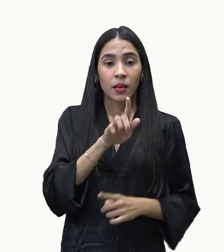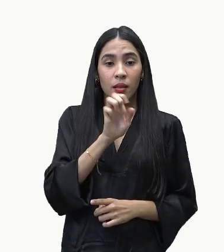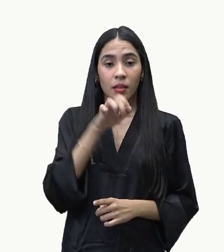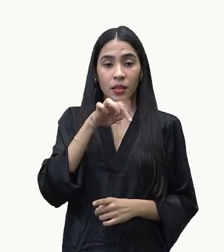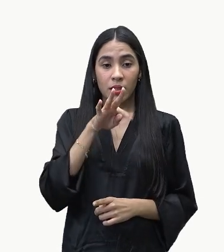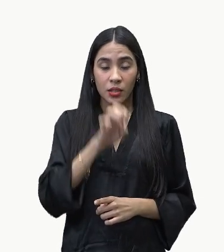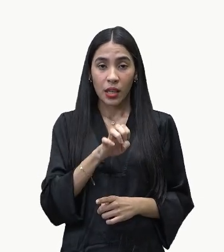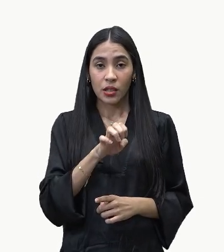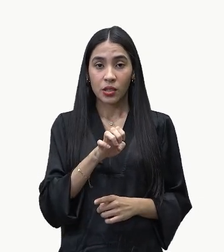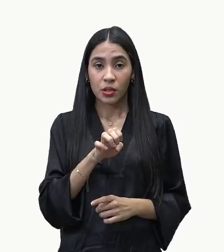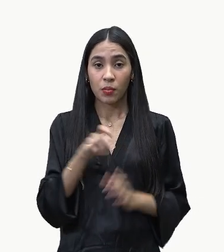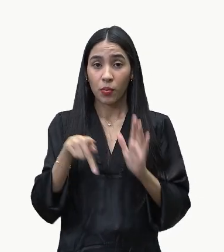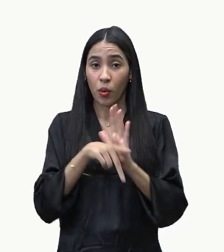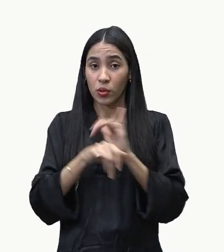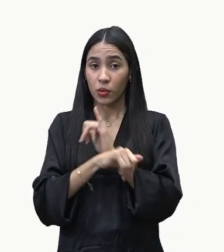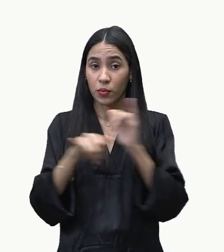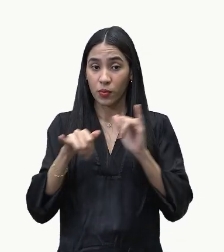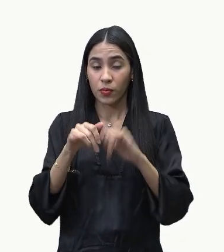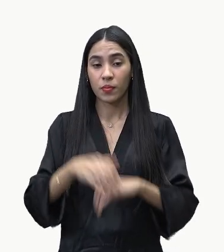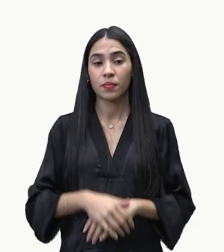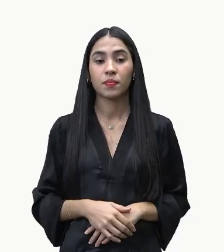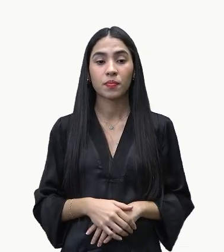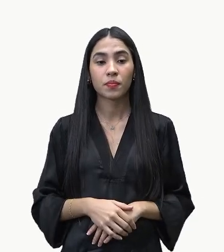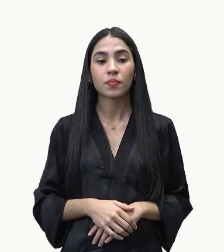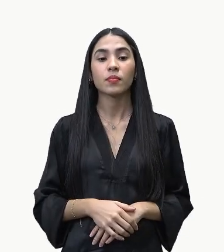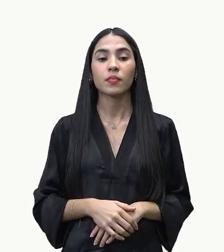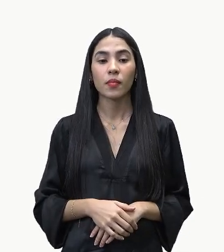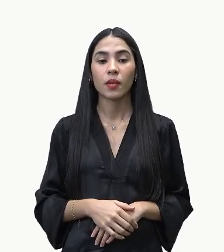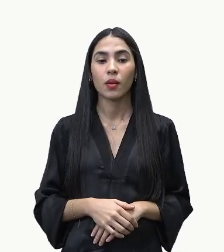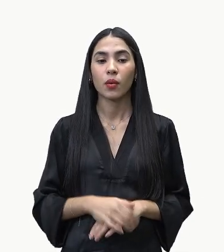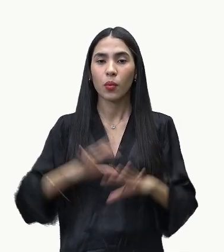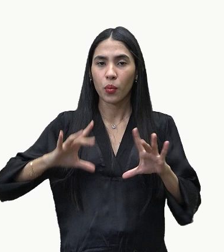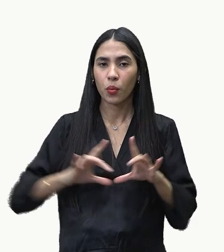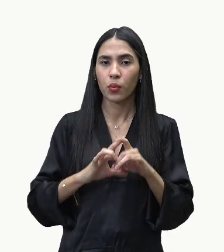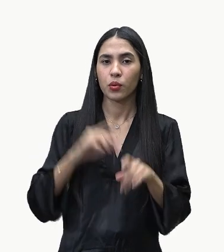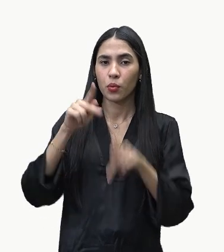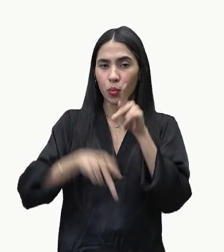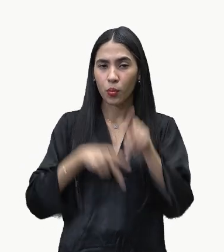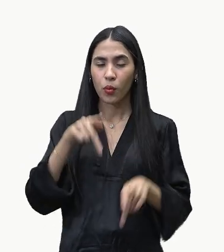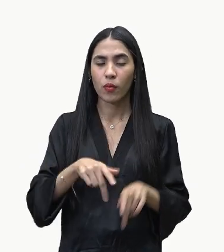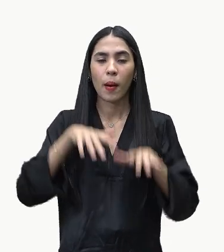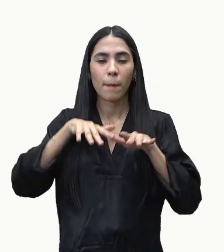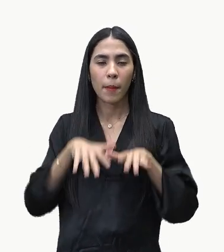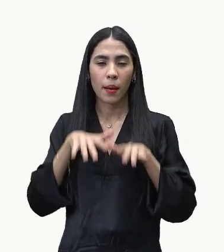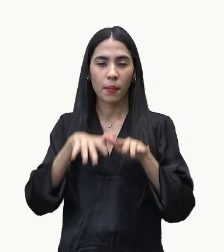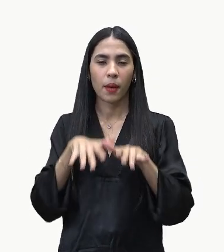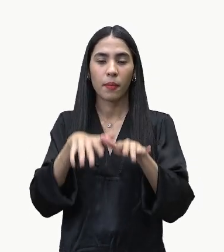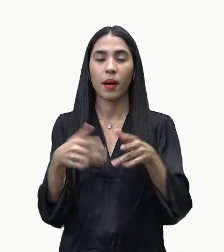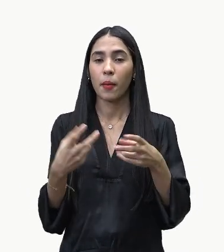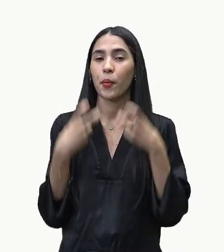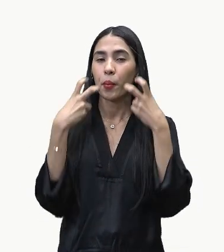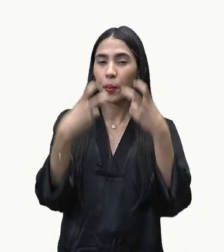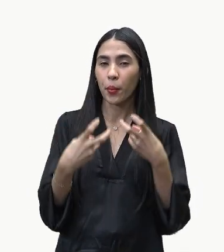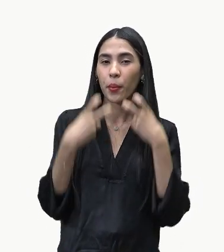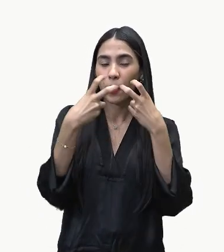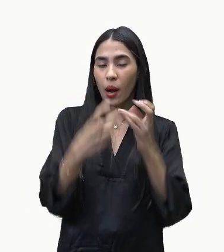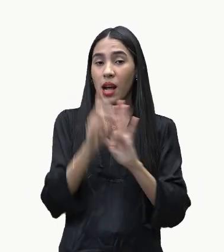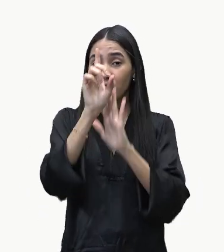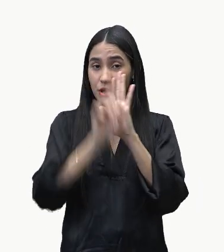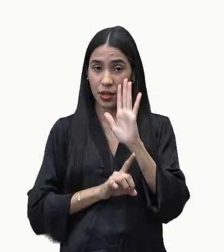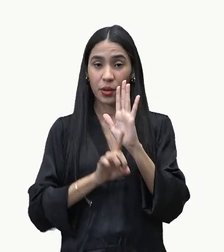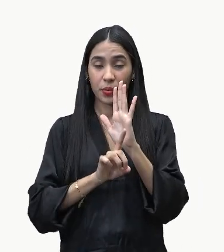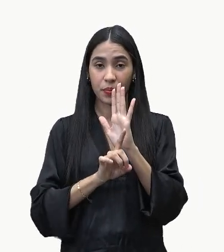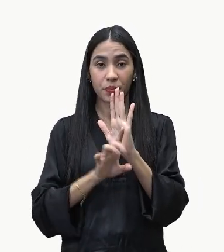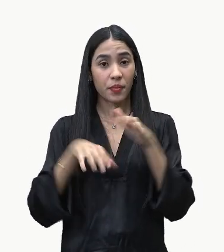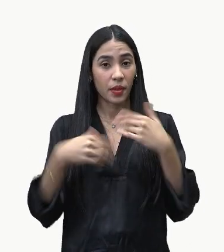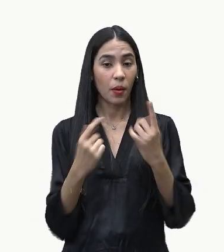evoca. Outro exemplo, o povo unido desceu a avenida, gritavam pelos seus direitos.